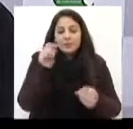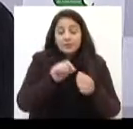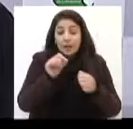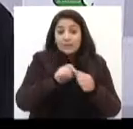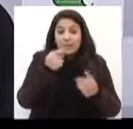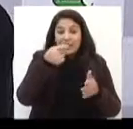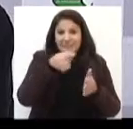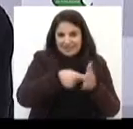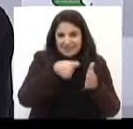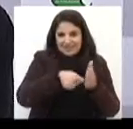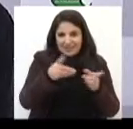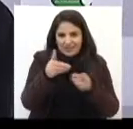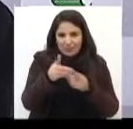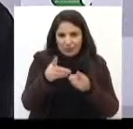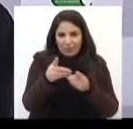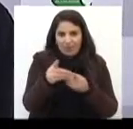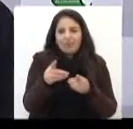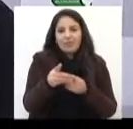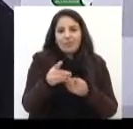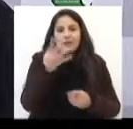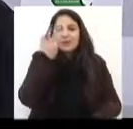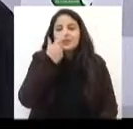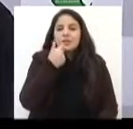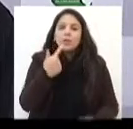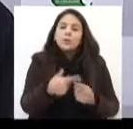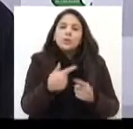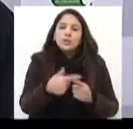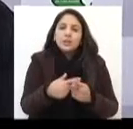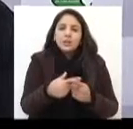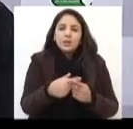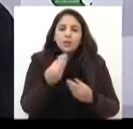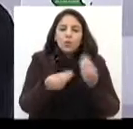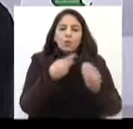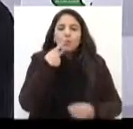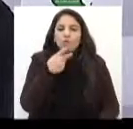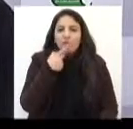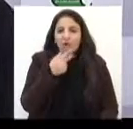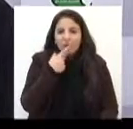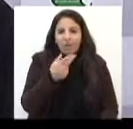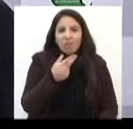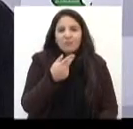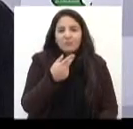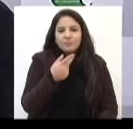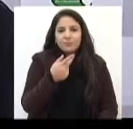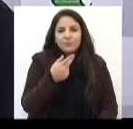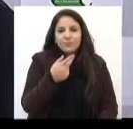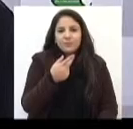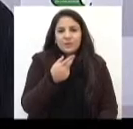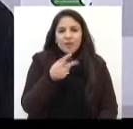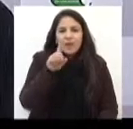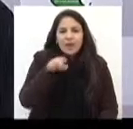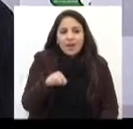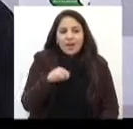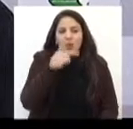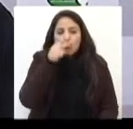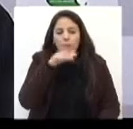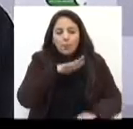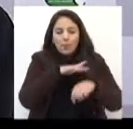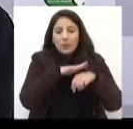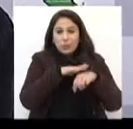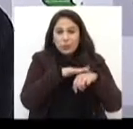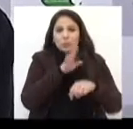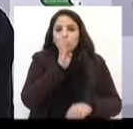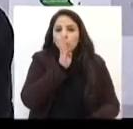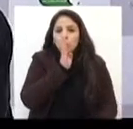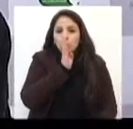esse teste nas crianças, porque como ela é chamada pela classe médica como uma doença silenciosa, uma